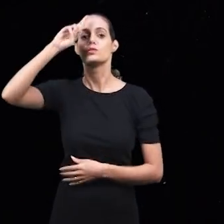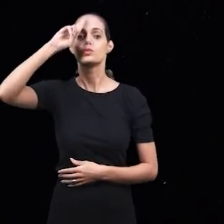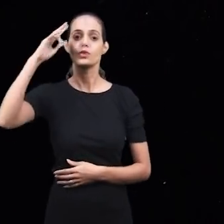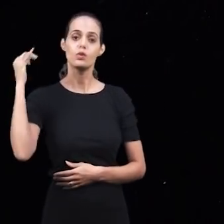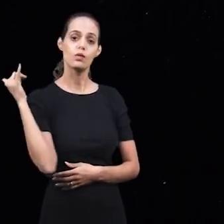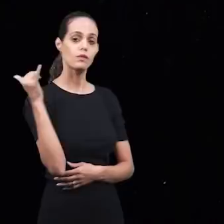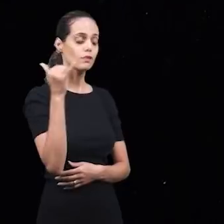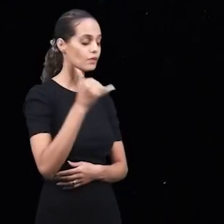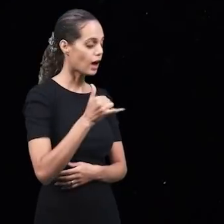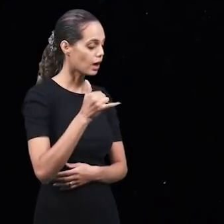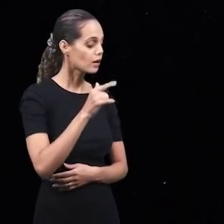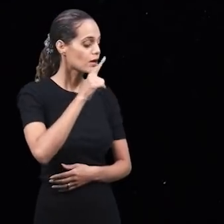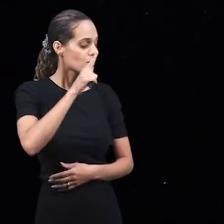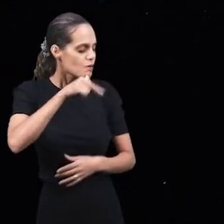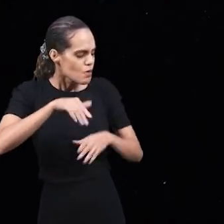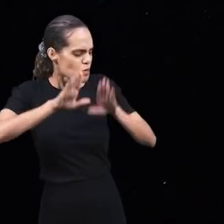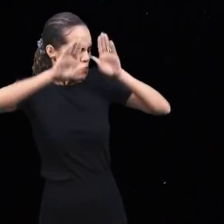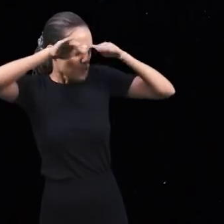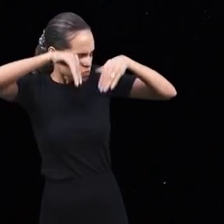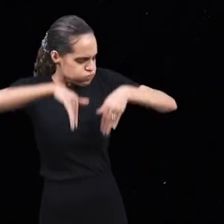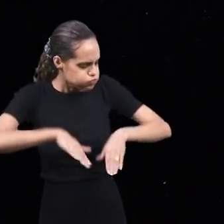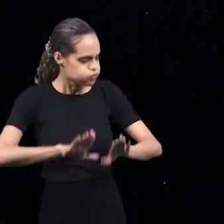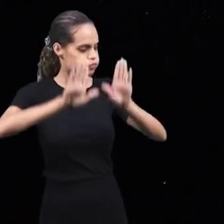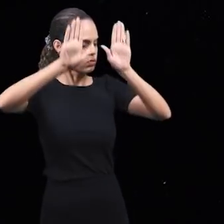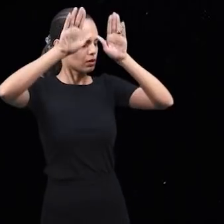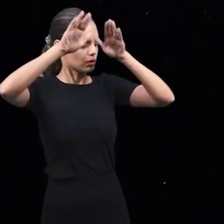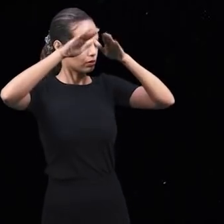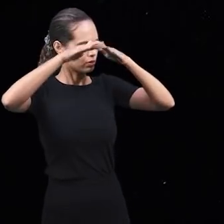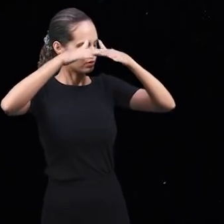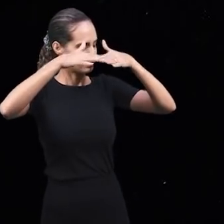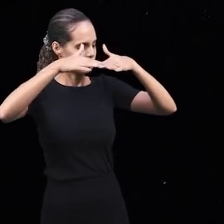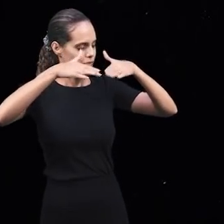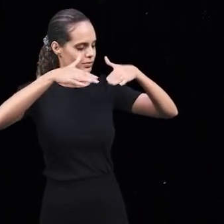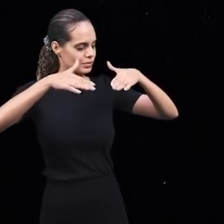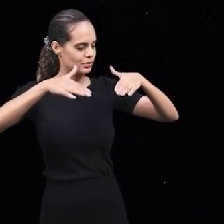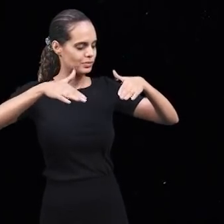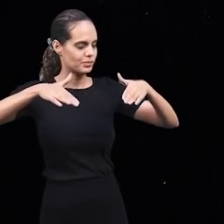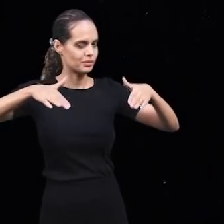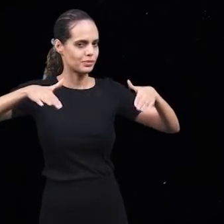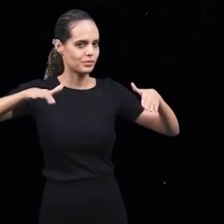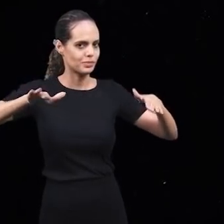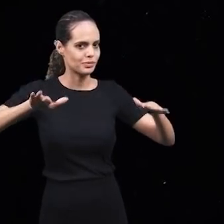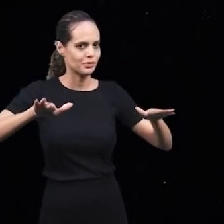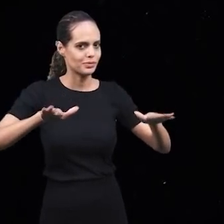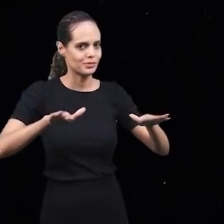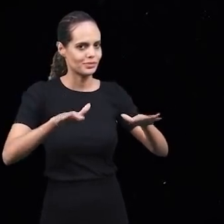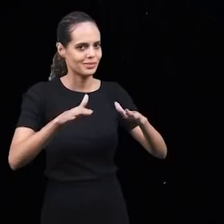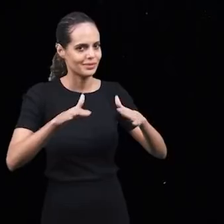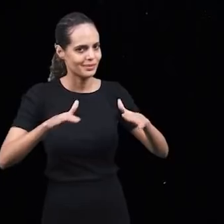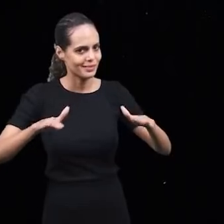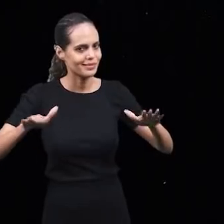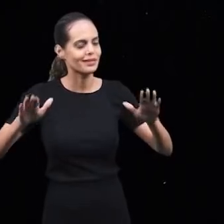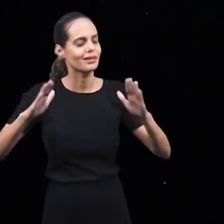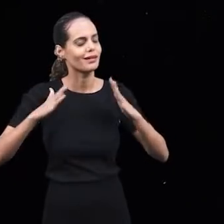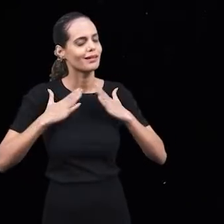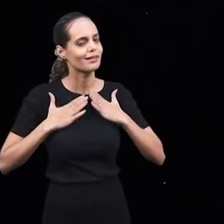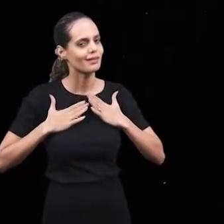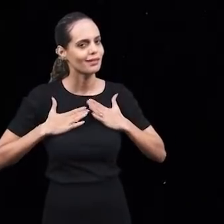ondas atendem ao meu andar. Sossegai, sossegai.